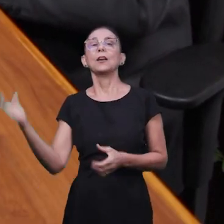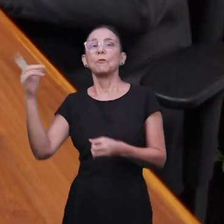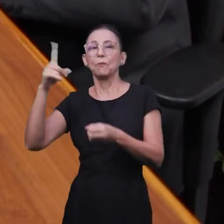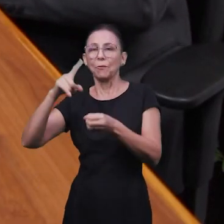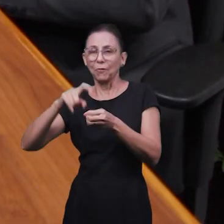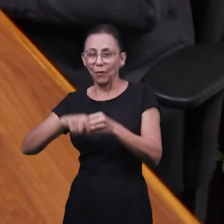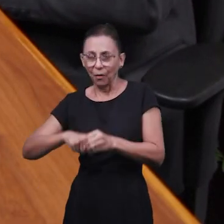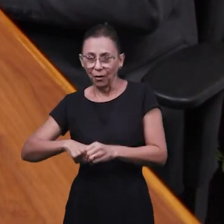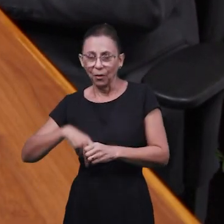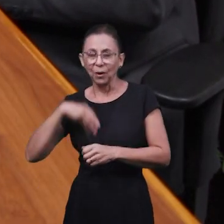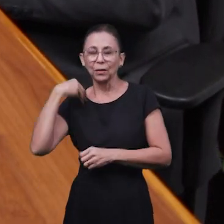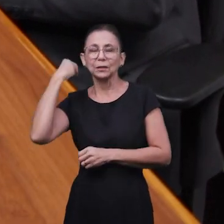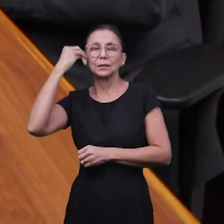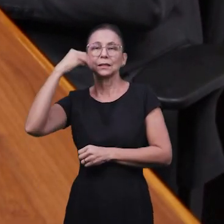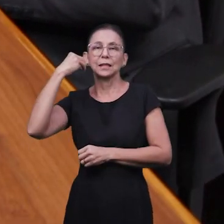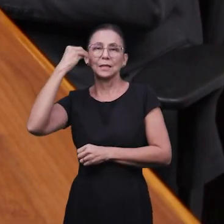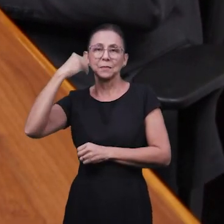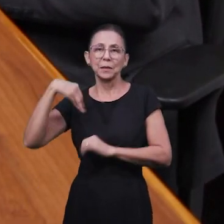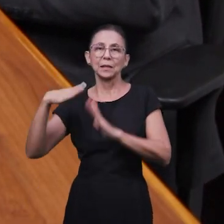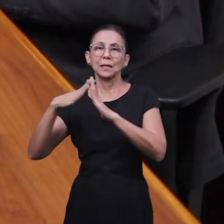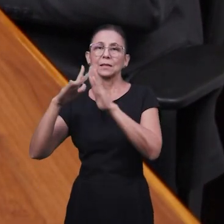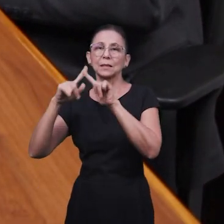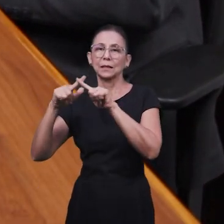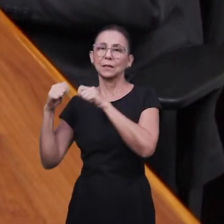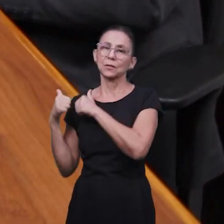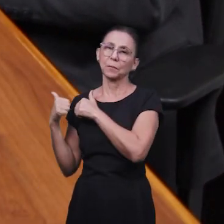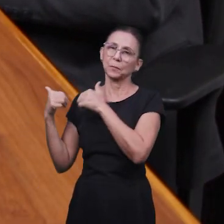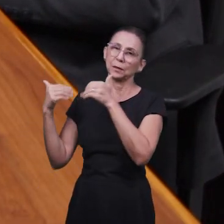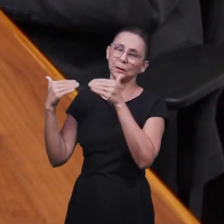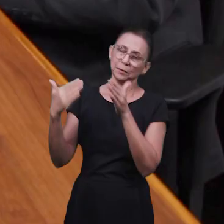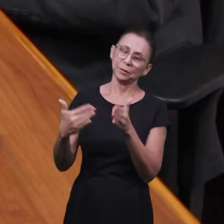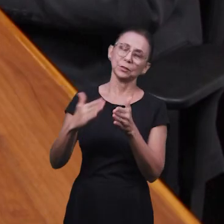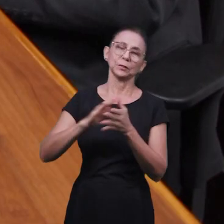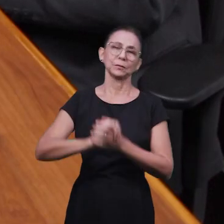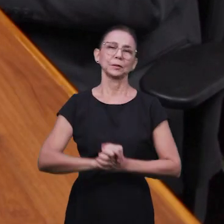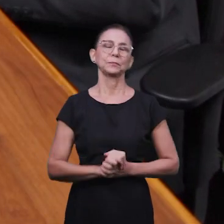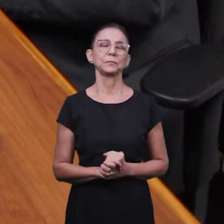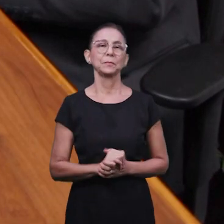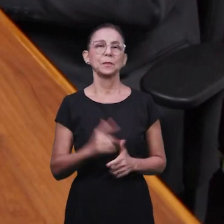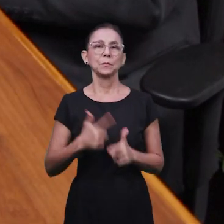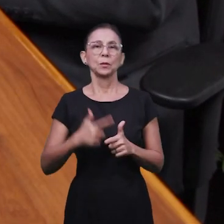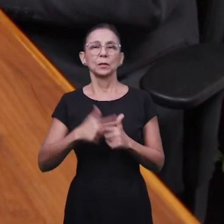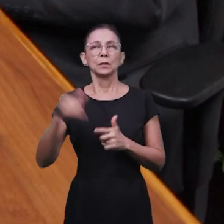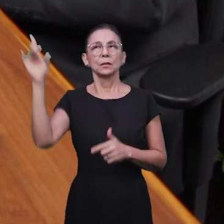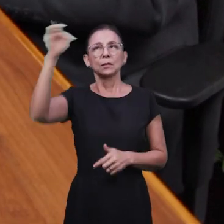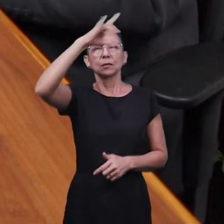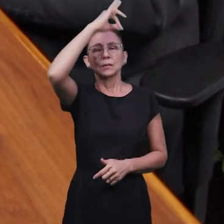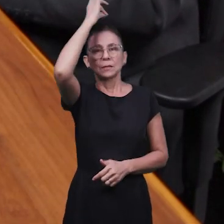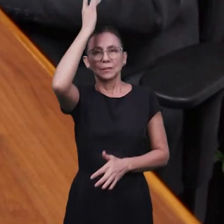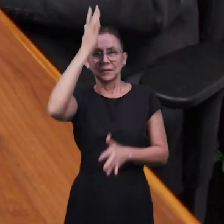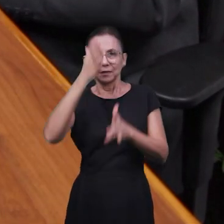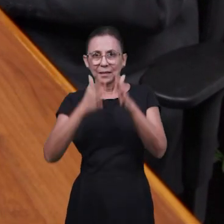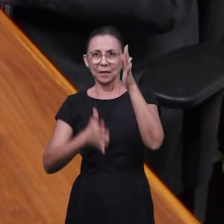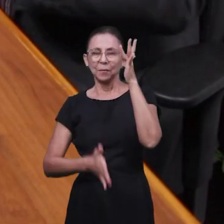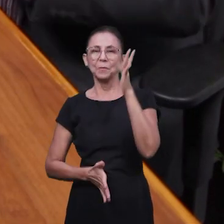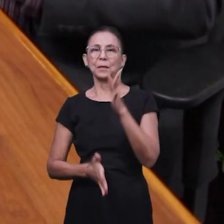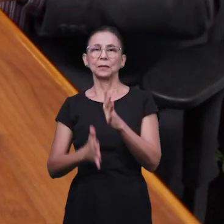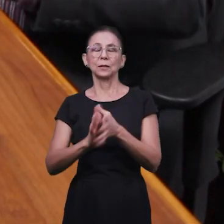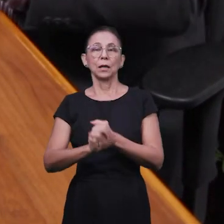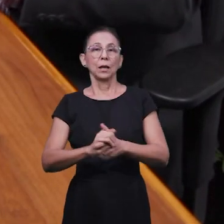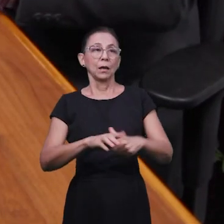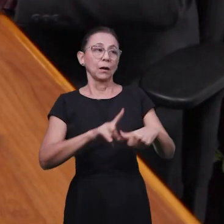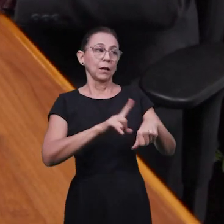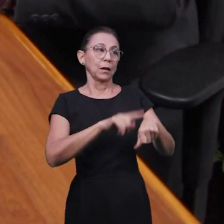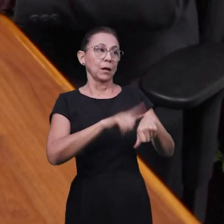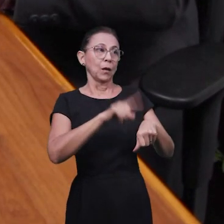Senhor Jesus, né, inclusive isso, na sua morte na cruz do Calvário e pelo derramado do Espírito Santo. Monferrari, a gente está com o tempo